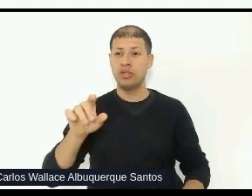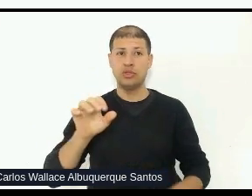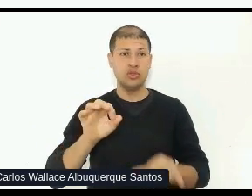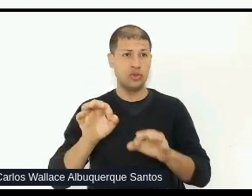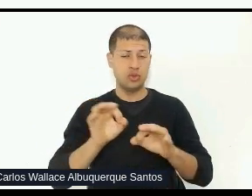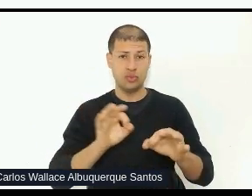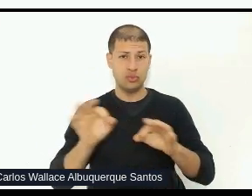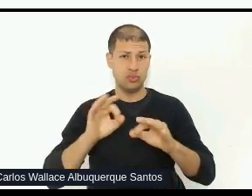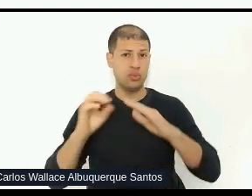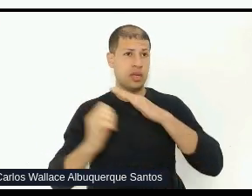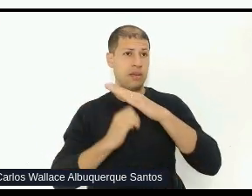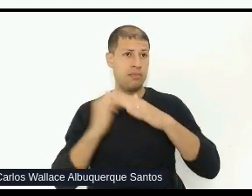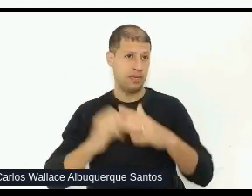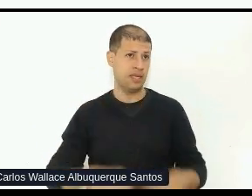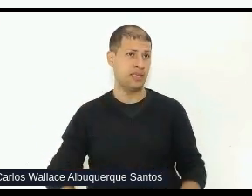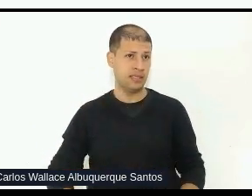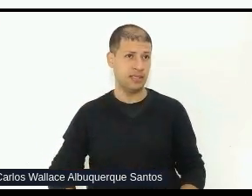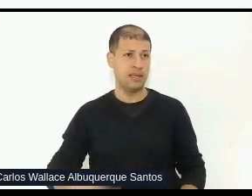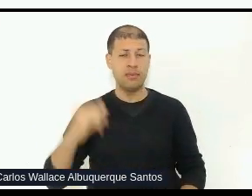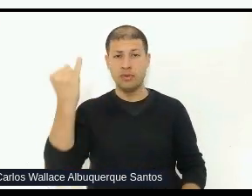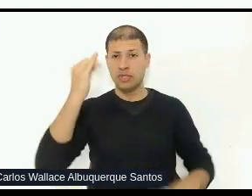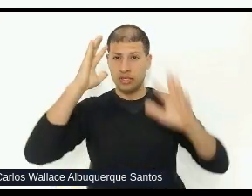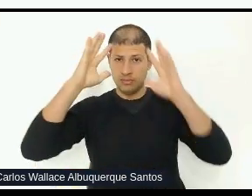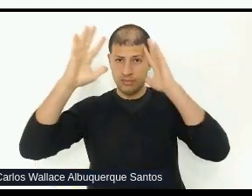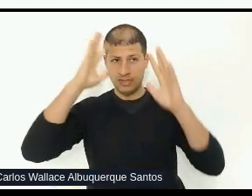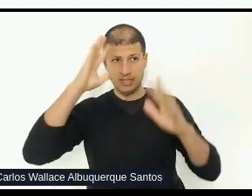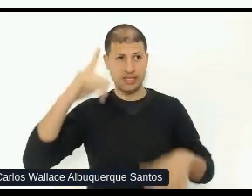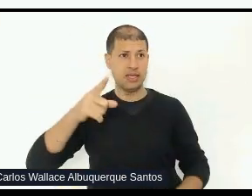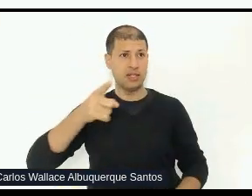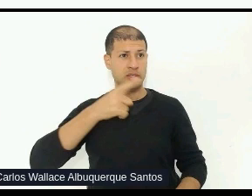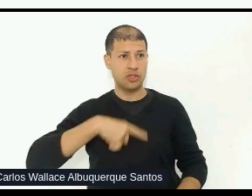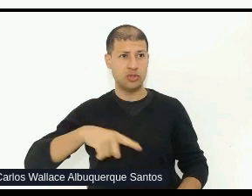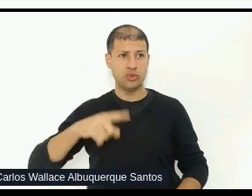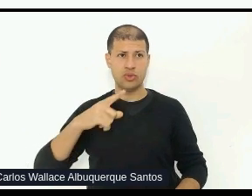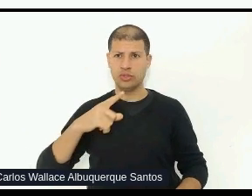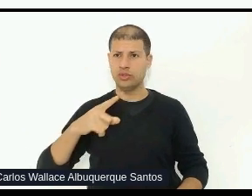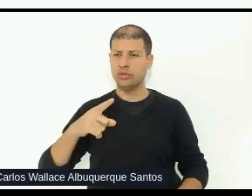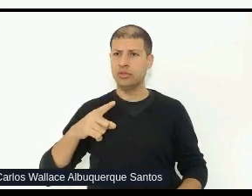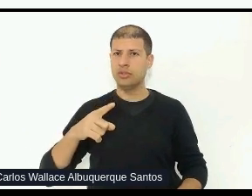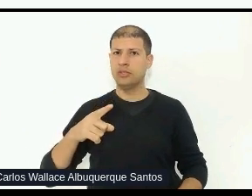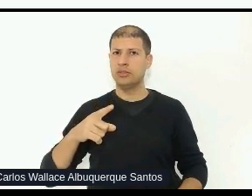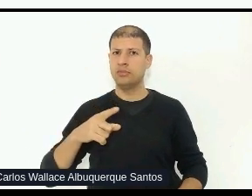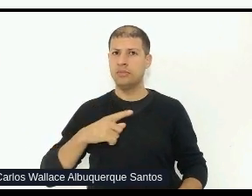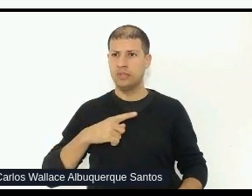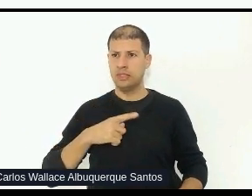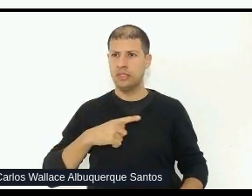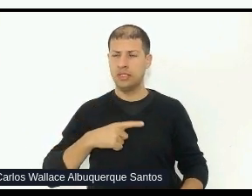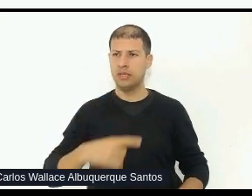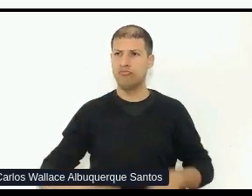E é importante pensar que confrontar também é um ato de amor.